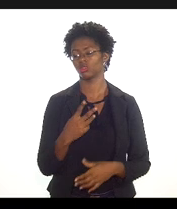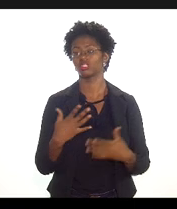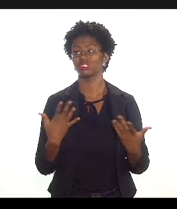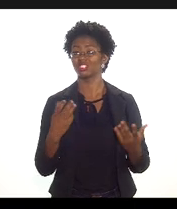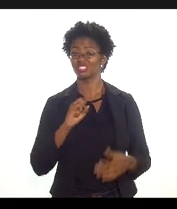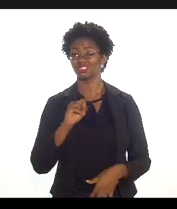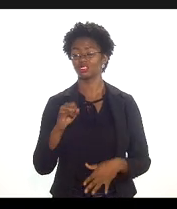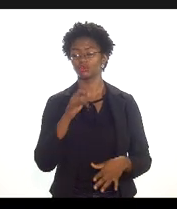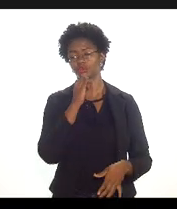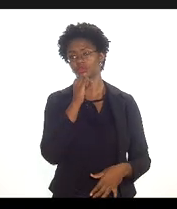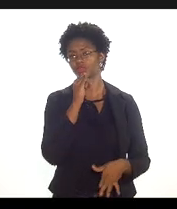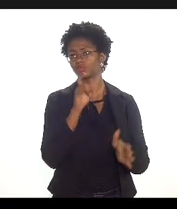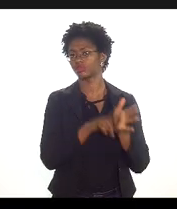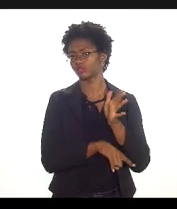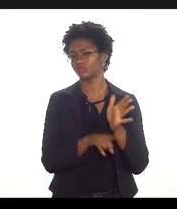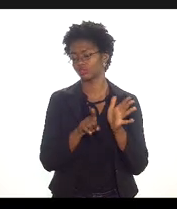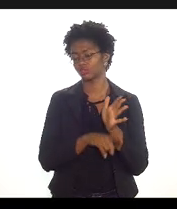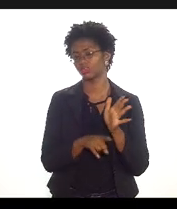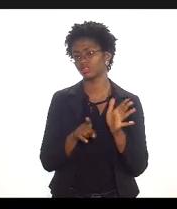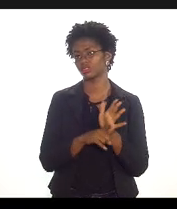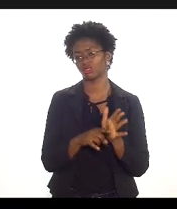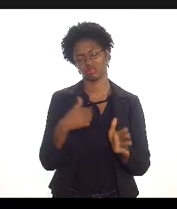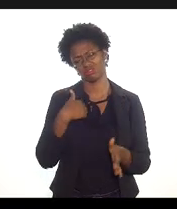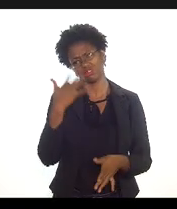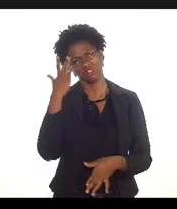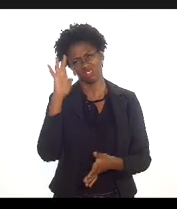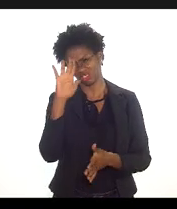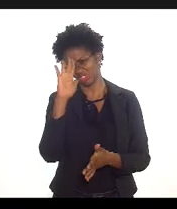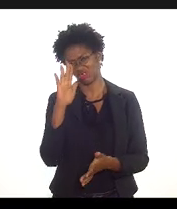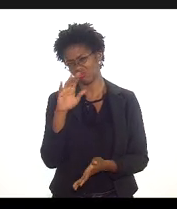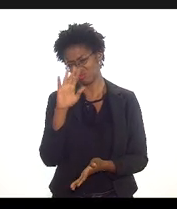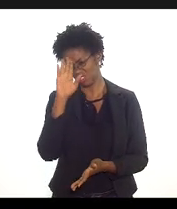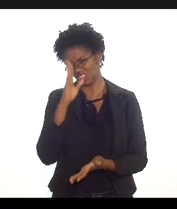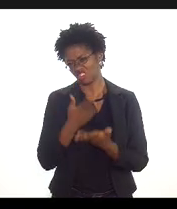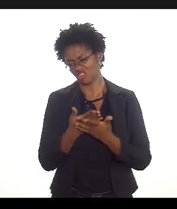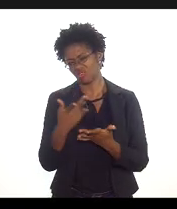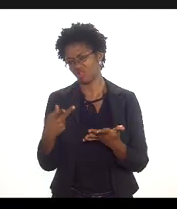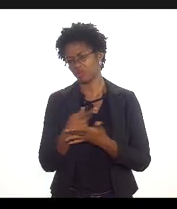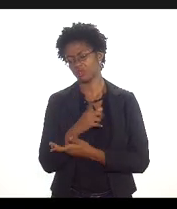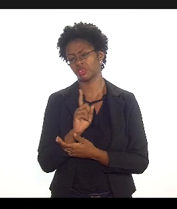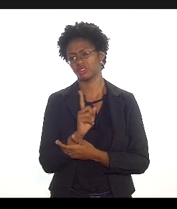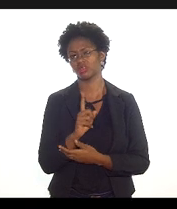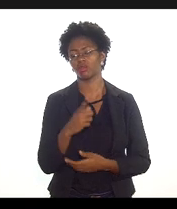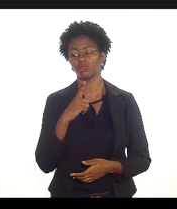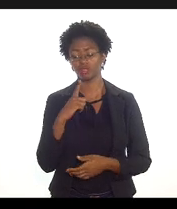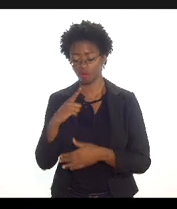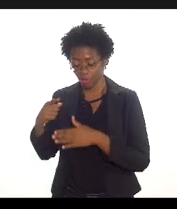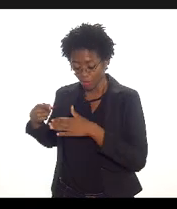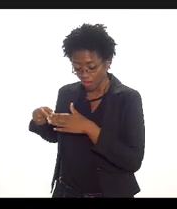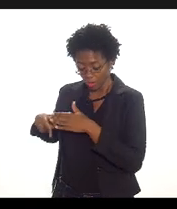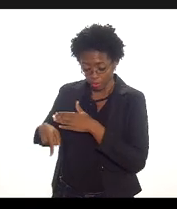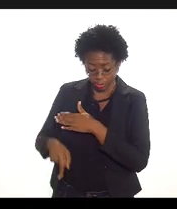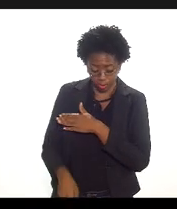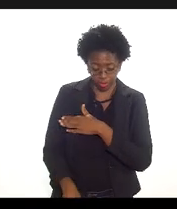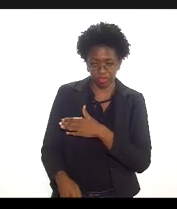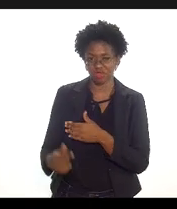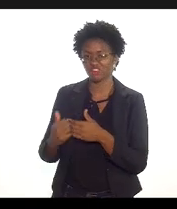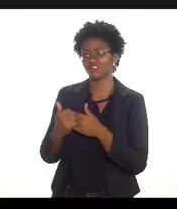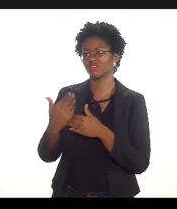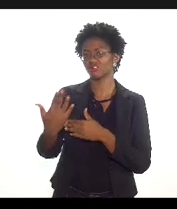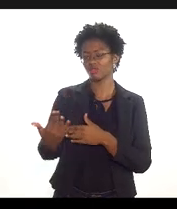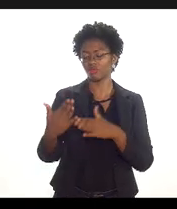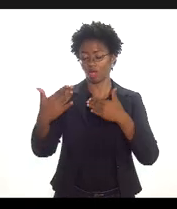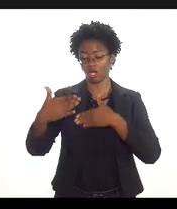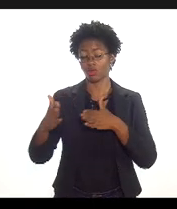deduziu, por exemplo, mas eu quero crer que isso não tenha acontecido, um poço em área externa ao bloco